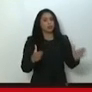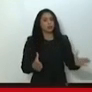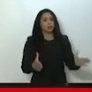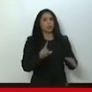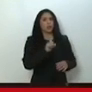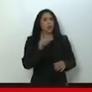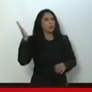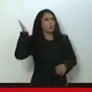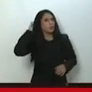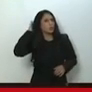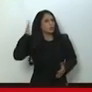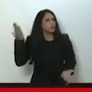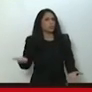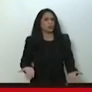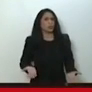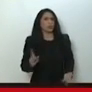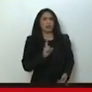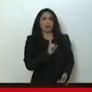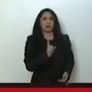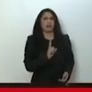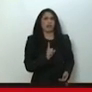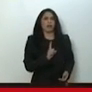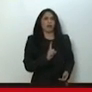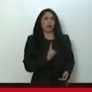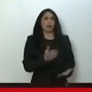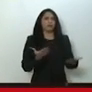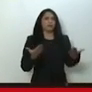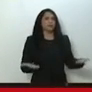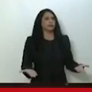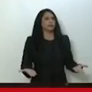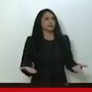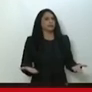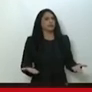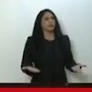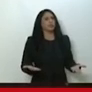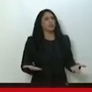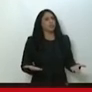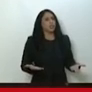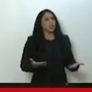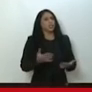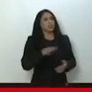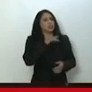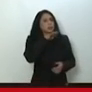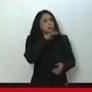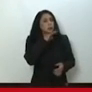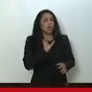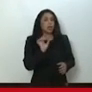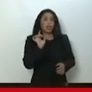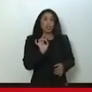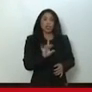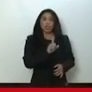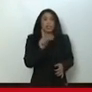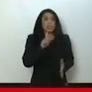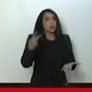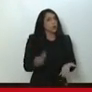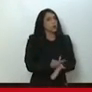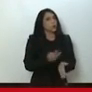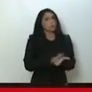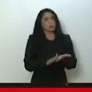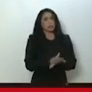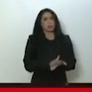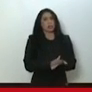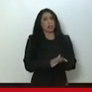não é esta Curitiba no estoque é constrangedor é constrangedor que está a não ser que os fatos não existe